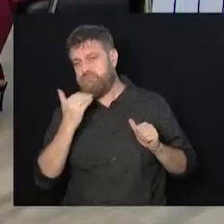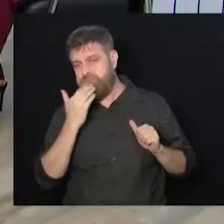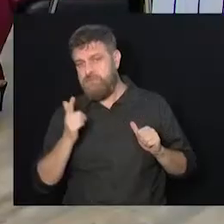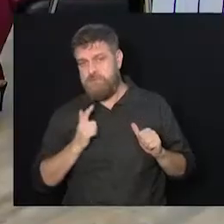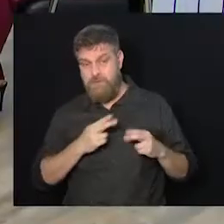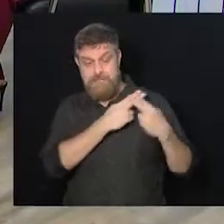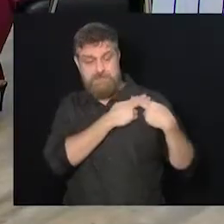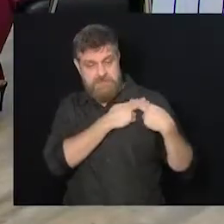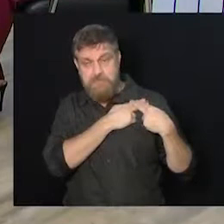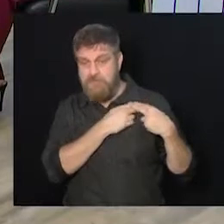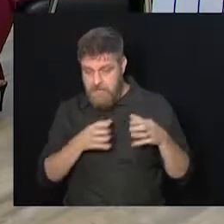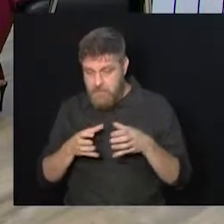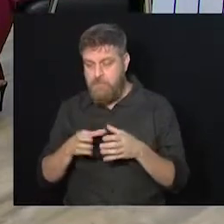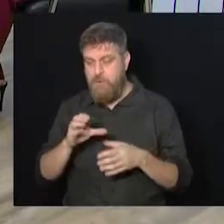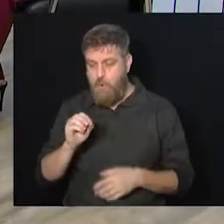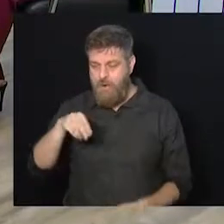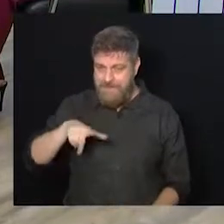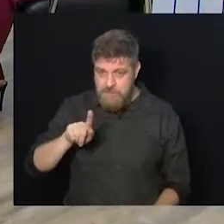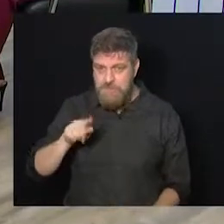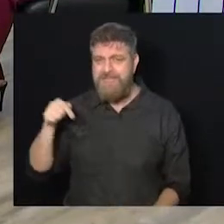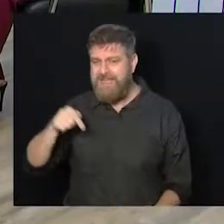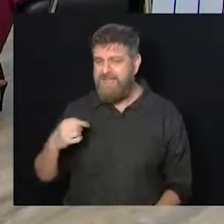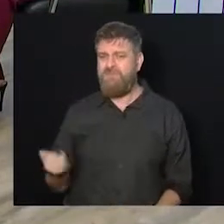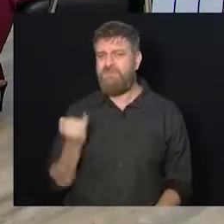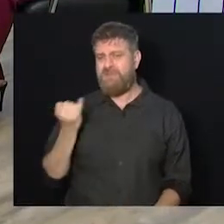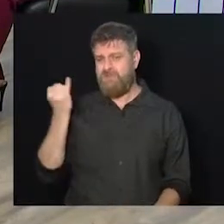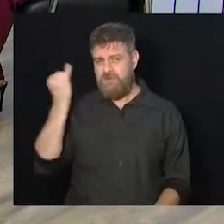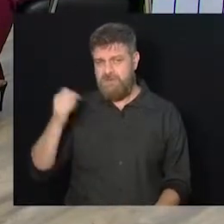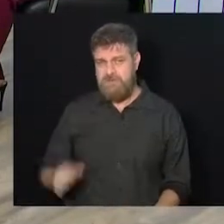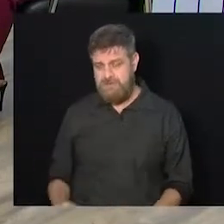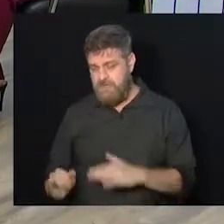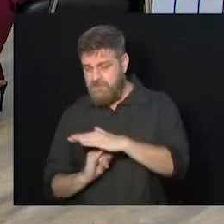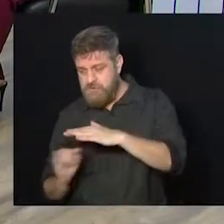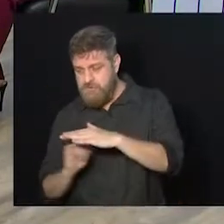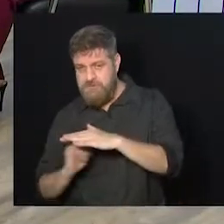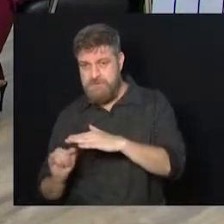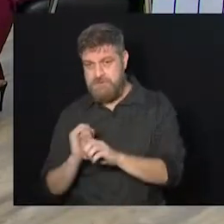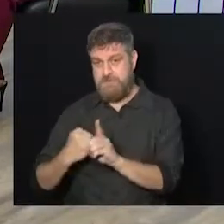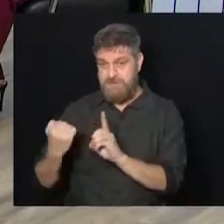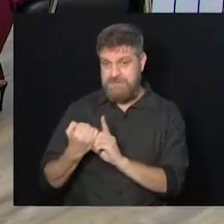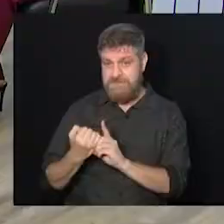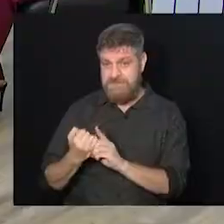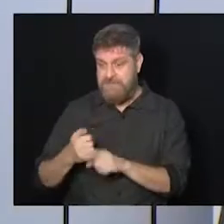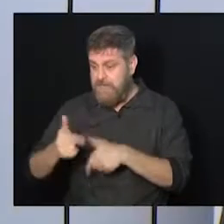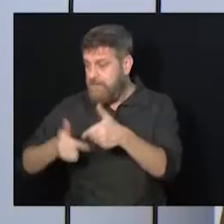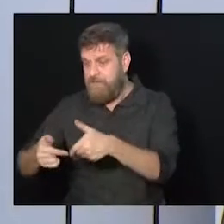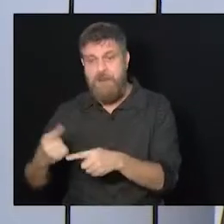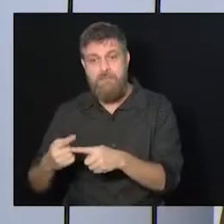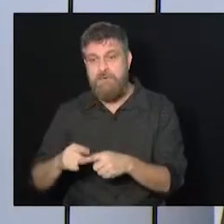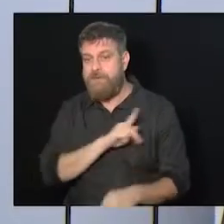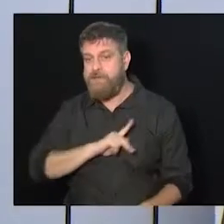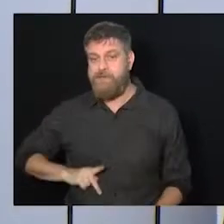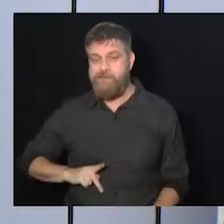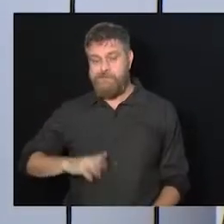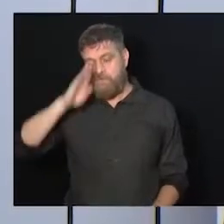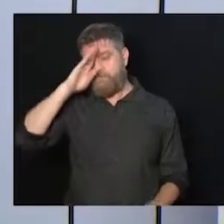terceiro setor é muito em função disso, organizações da sociedade atuando onde o Estado não consegue chegar. Sim.